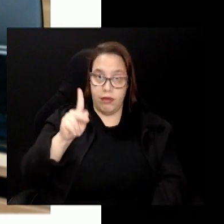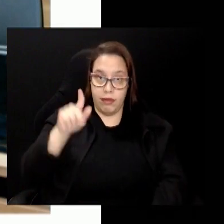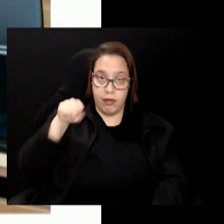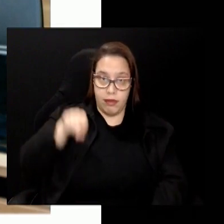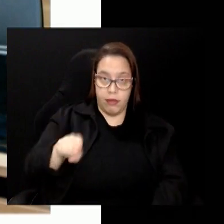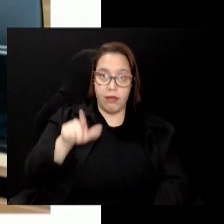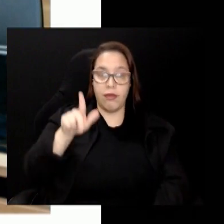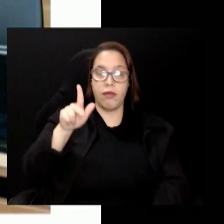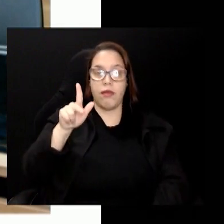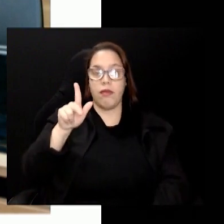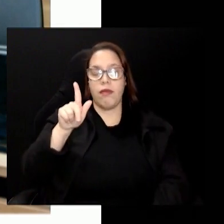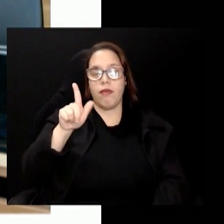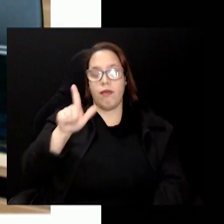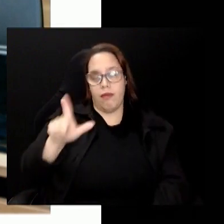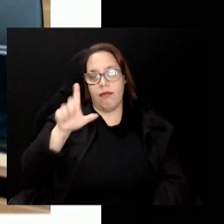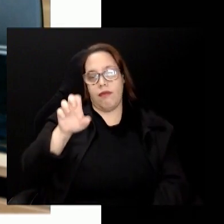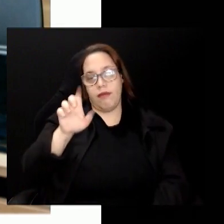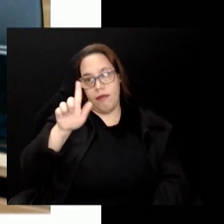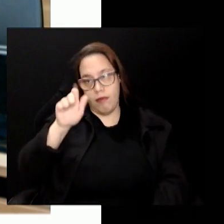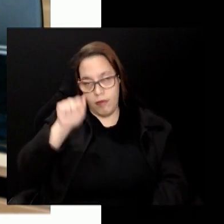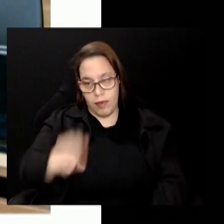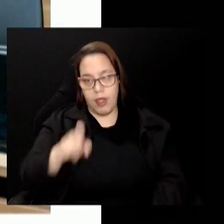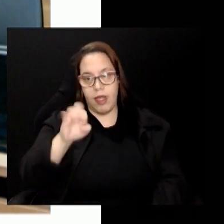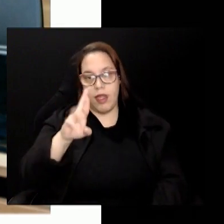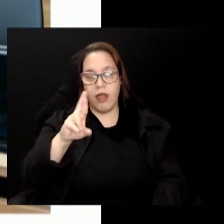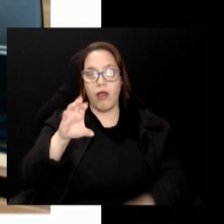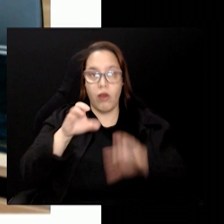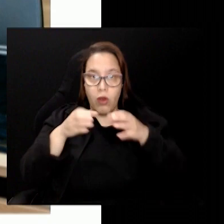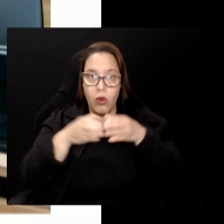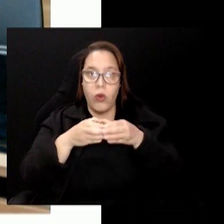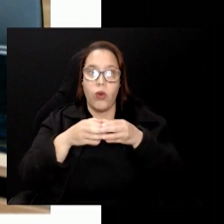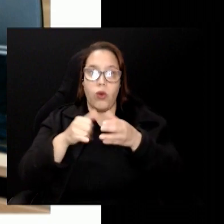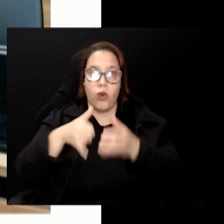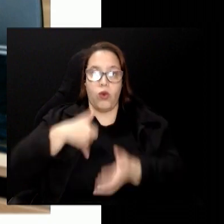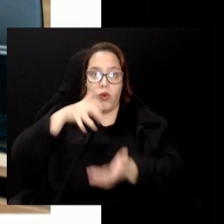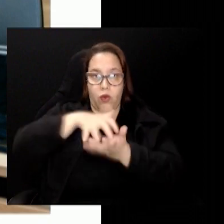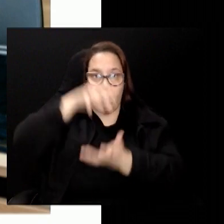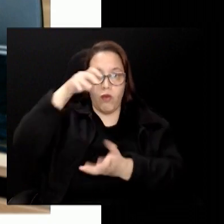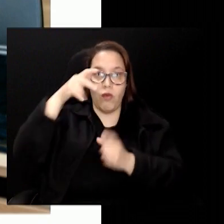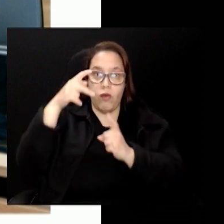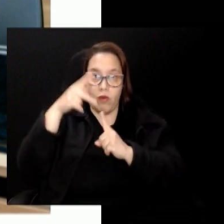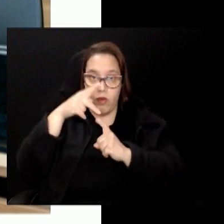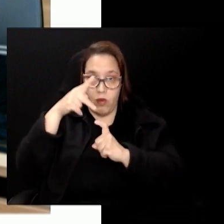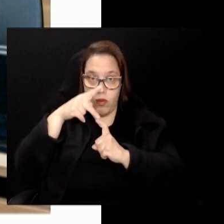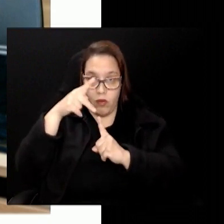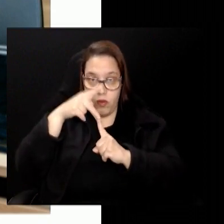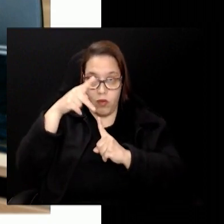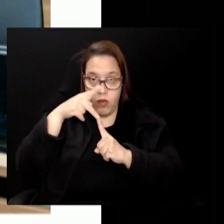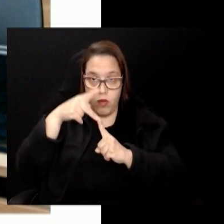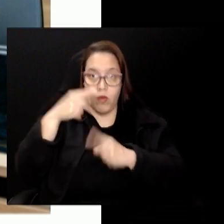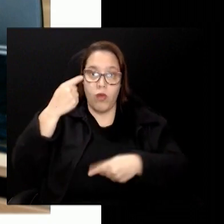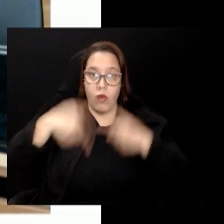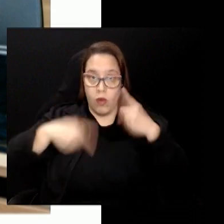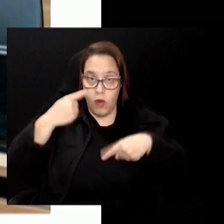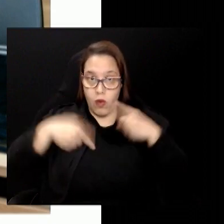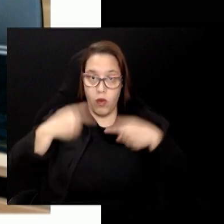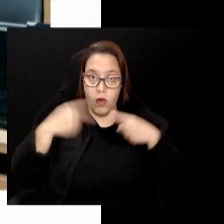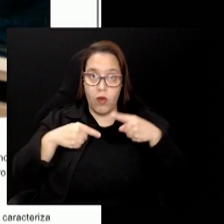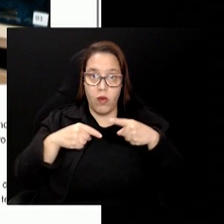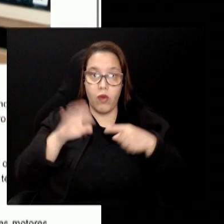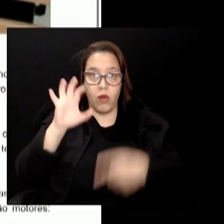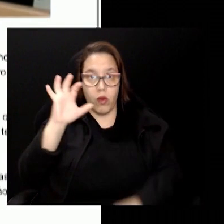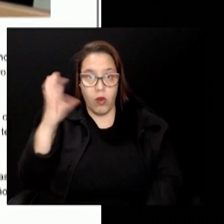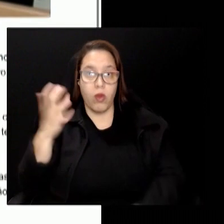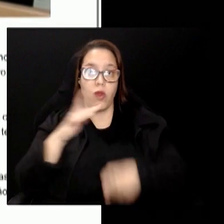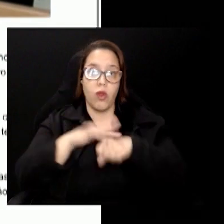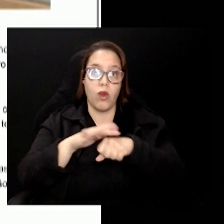campinas.sp.leg.br e a Comissão dos Idosos, Aposentados e Pensionistas vai debater os efeitos da doença de